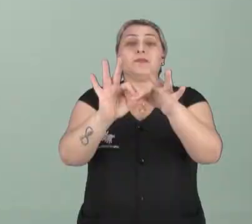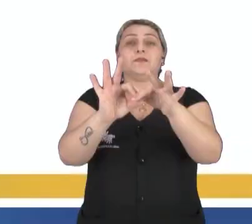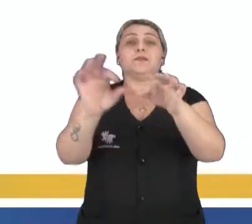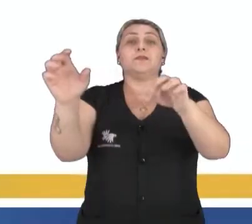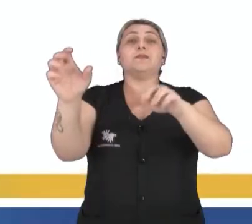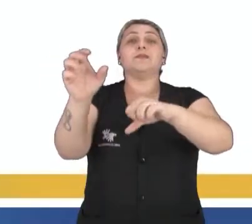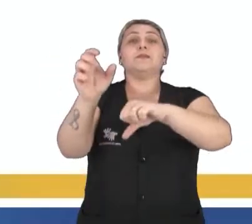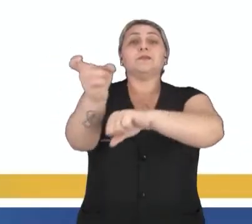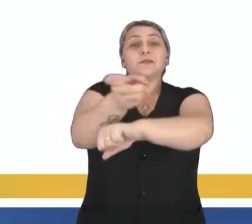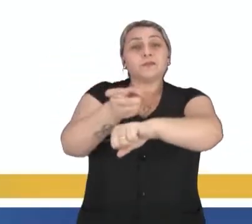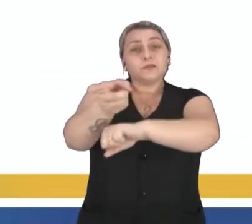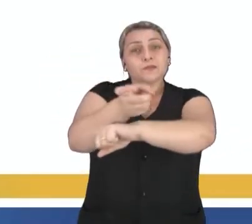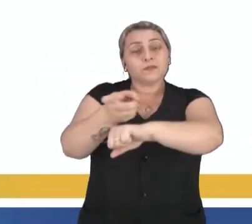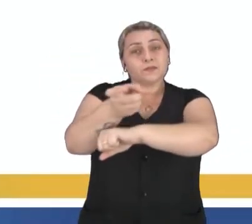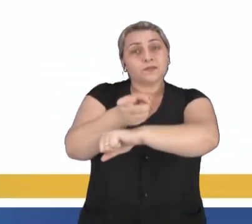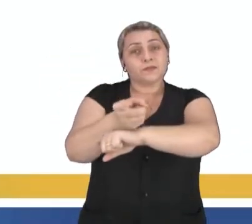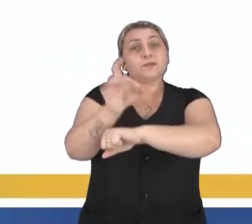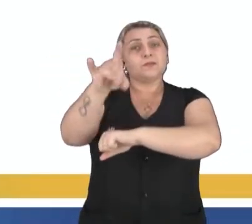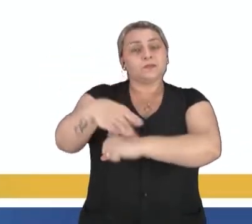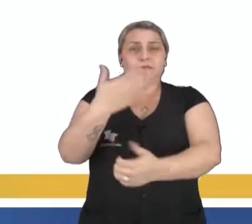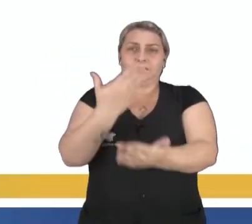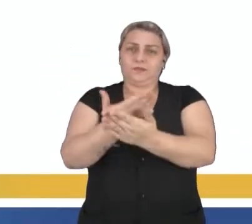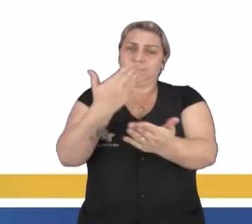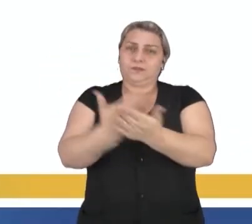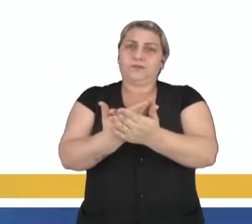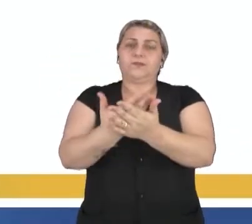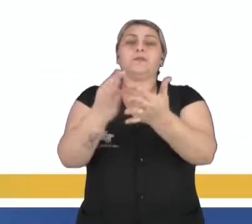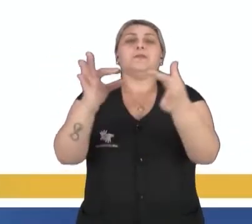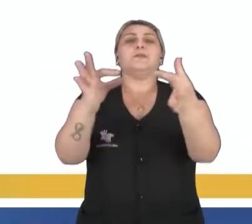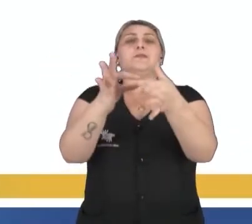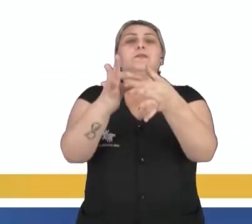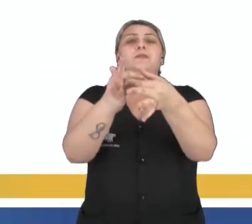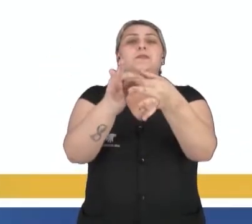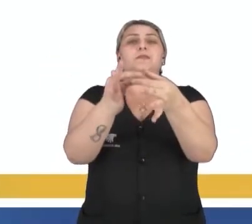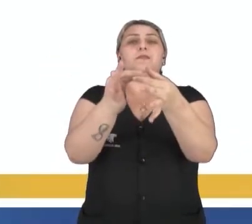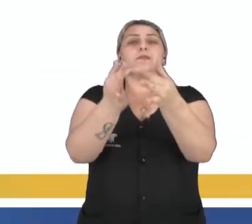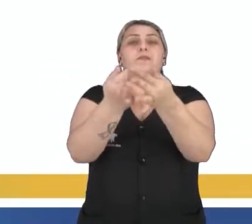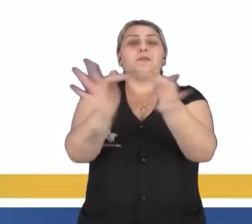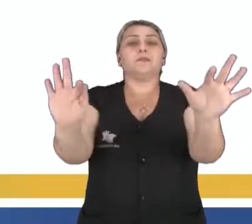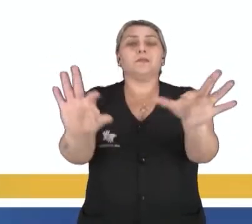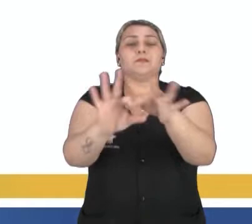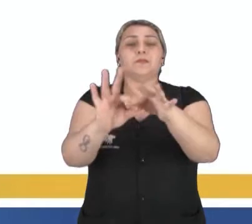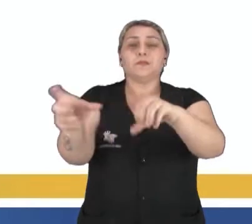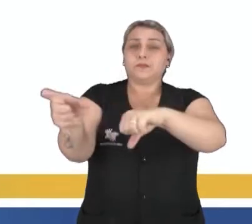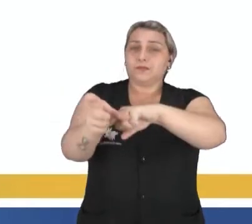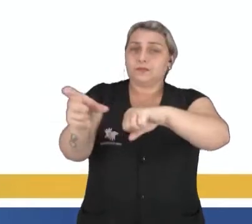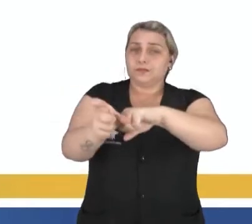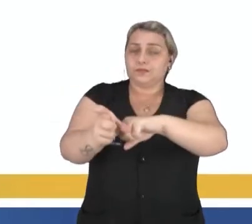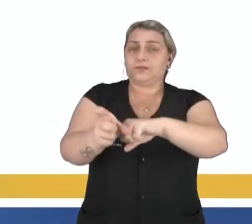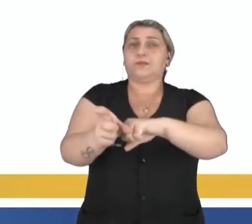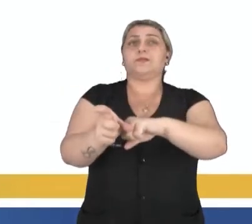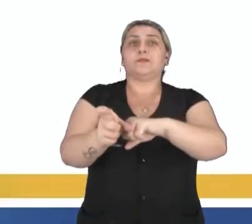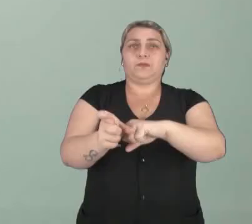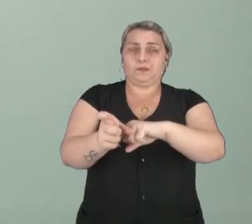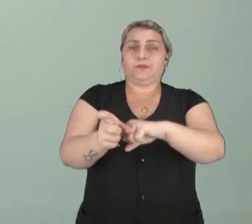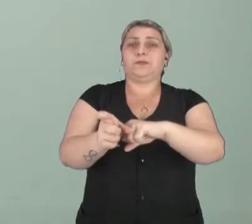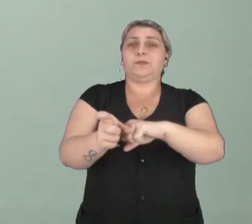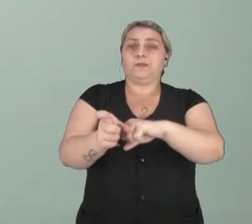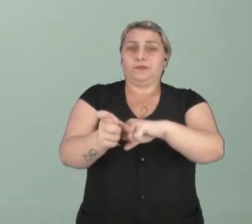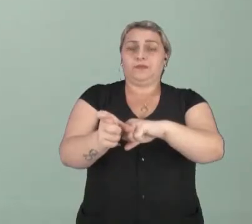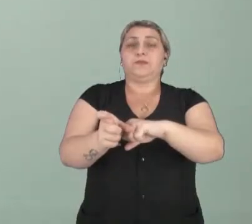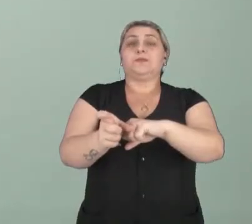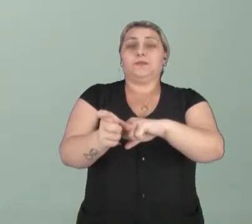tá certo? Na última aula nós vimos um pouquinho sobre a oração subordinada substantiva, tá?